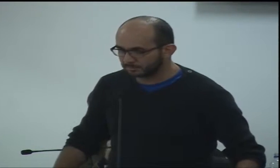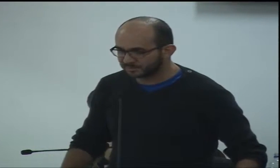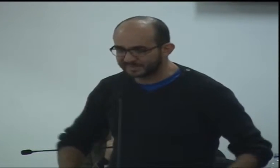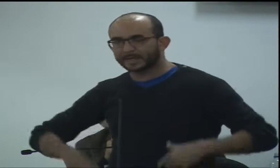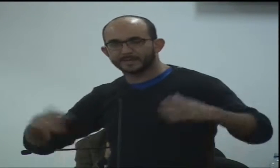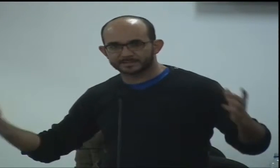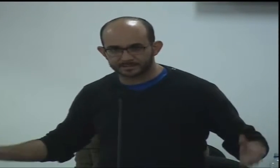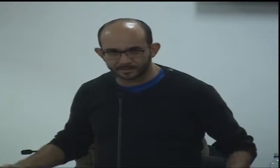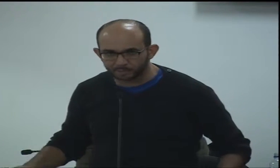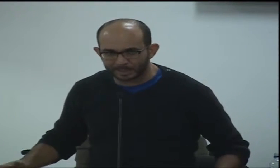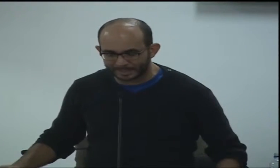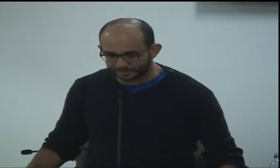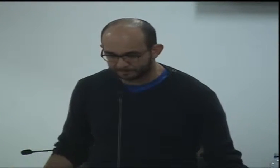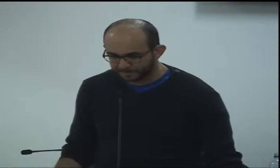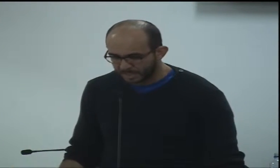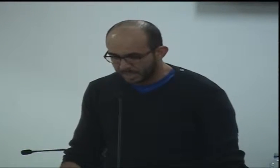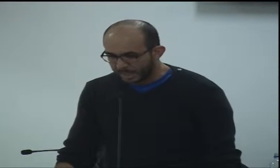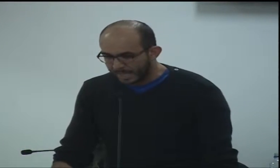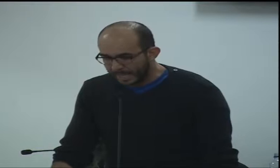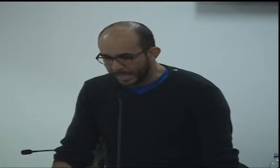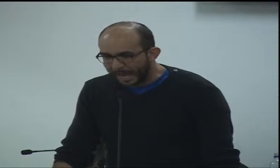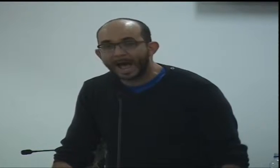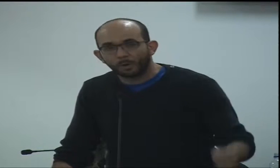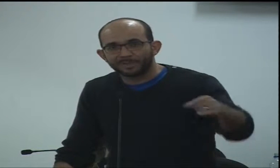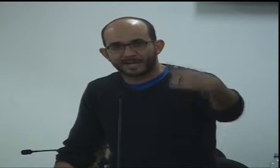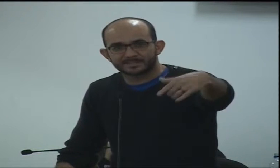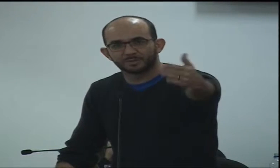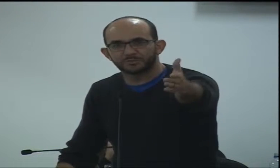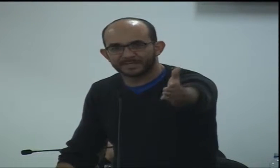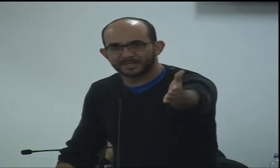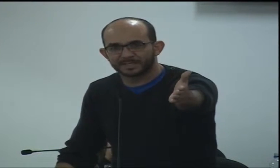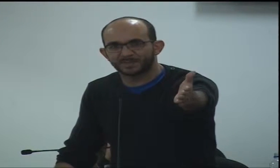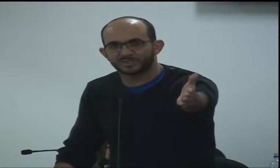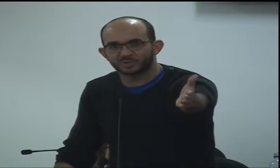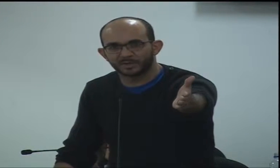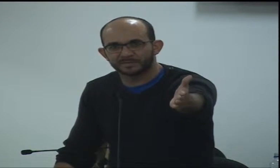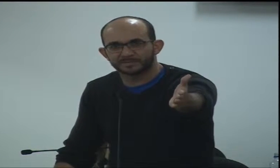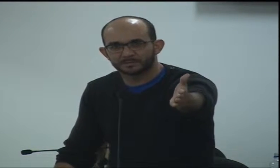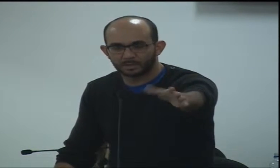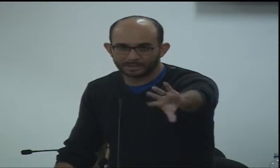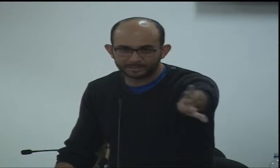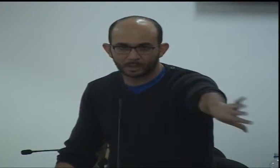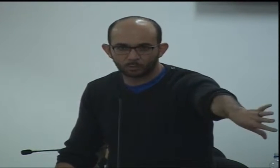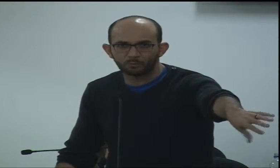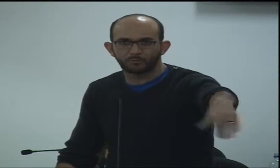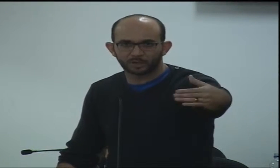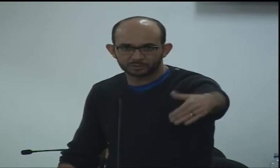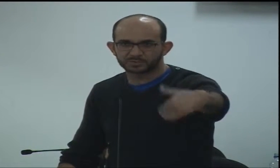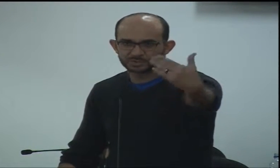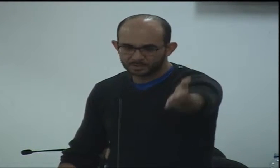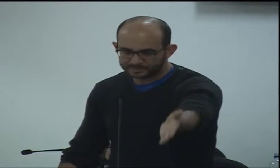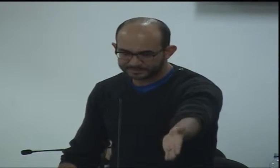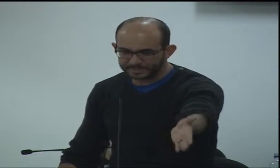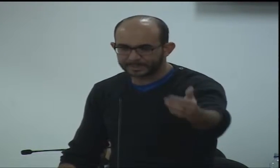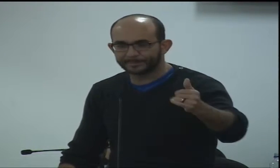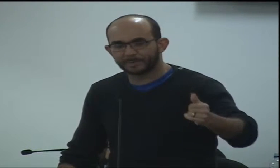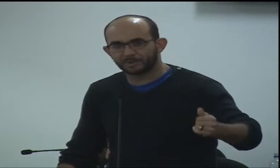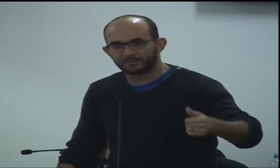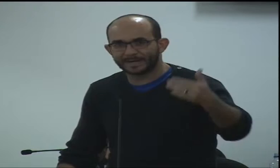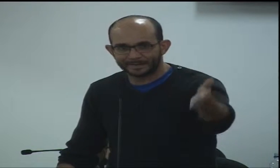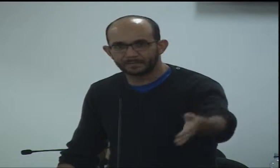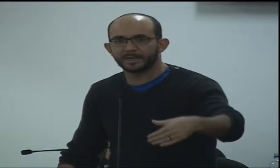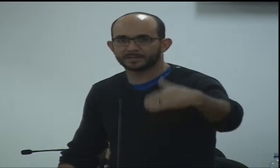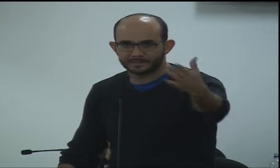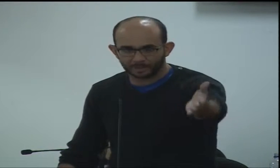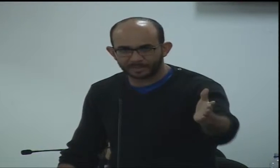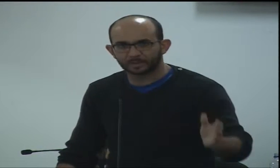tem especialistas em burlá-la. Há a obrigação de fazer as medições, ainda não com fotos, se a Câmara